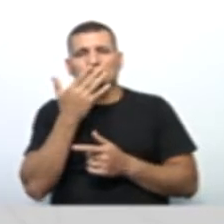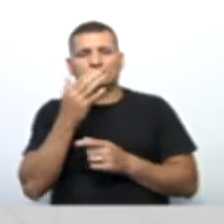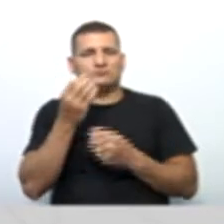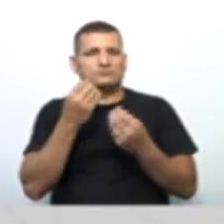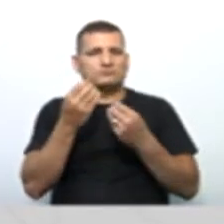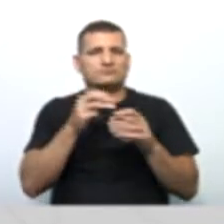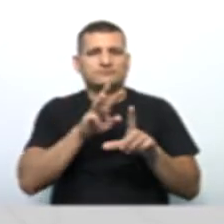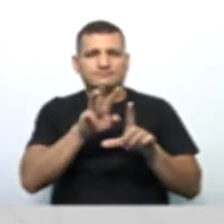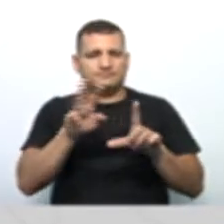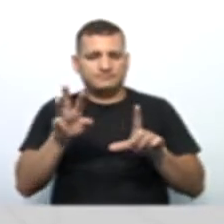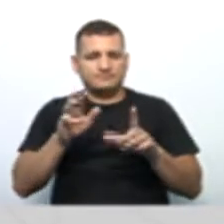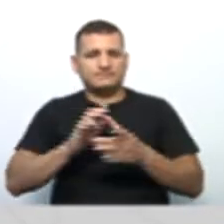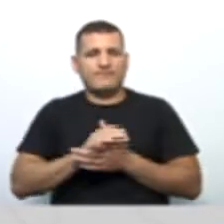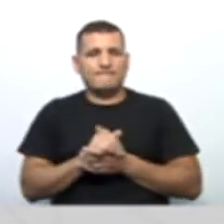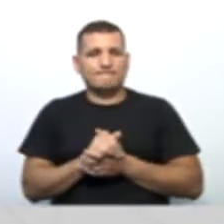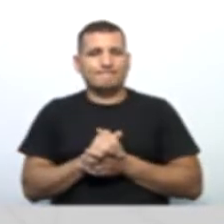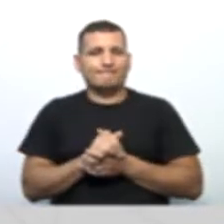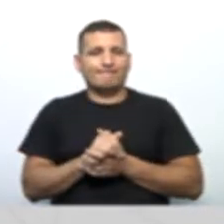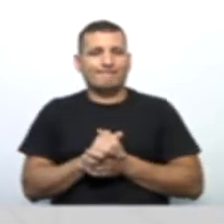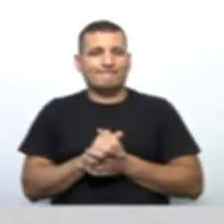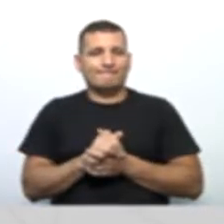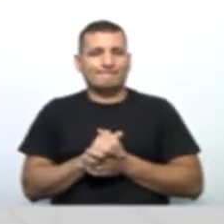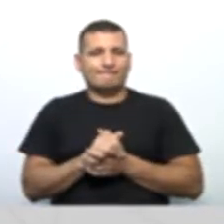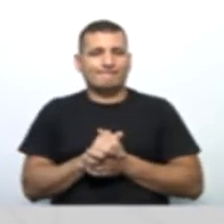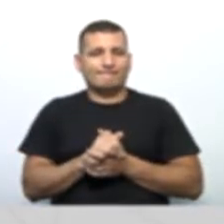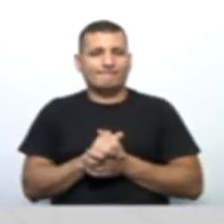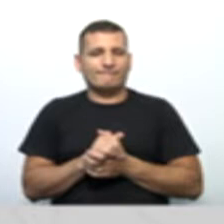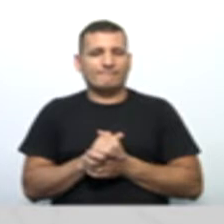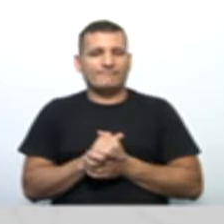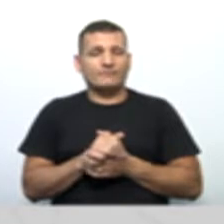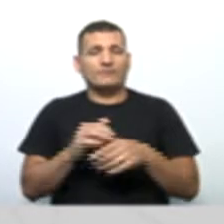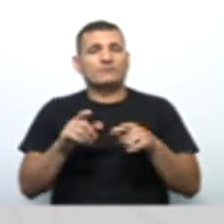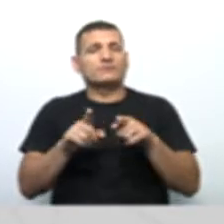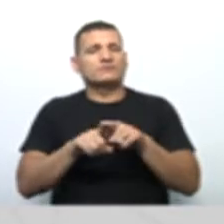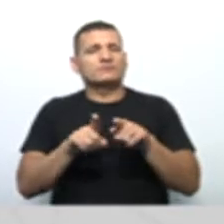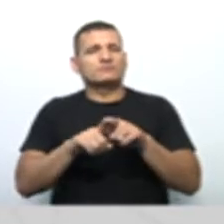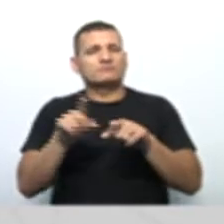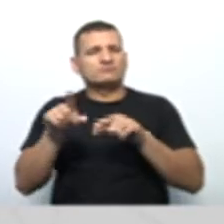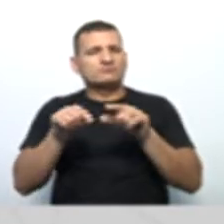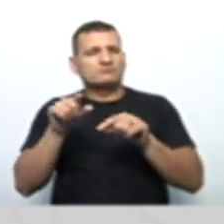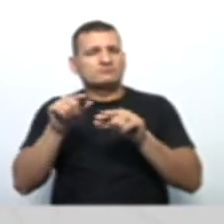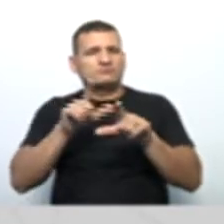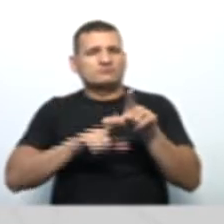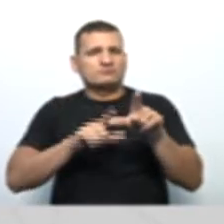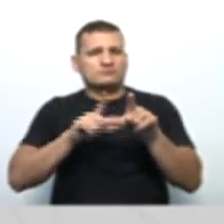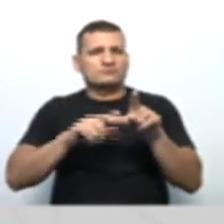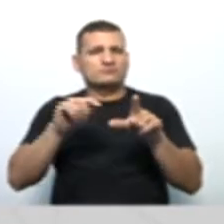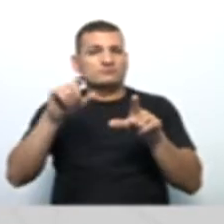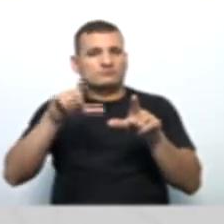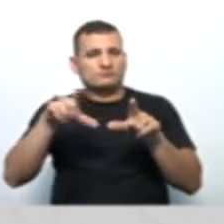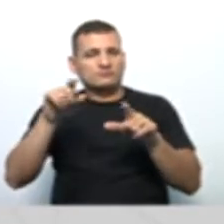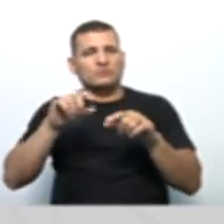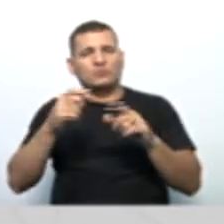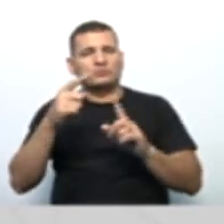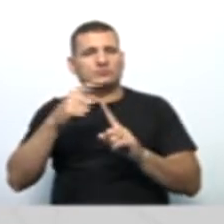site olha outra coisa importante uma questão importante na escolha do tamanho da fonte e da família tipográfica ser utilizada aqui